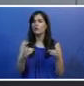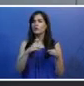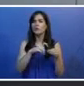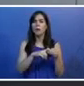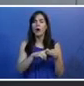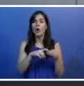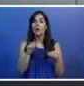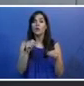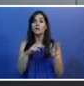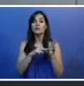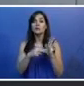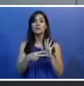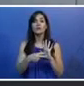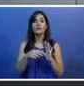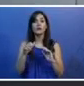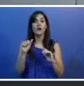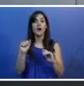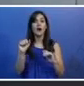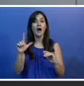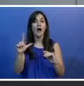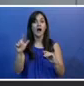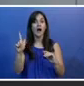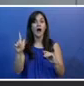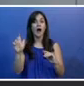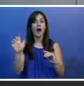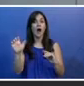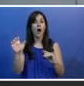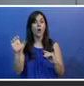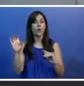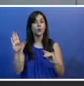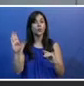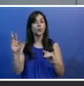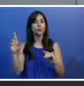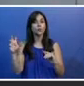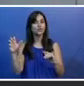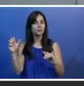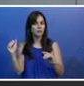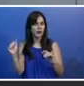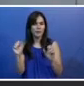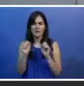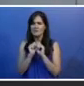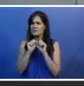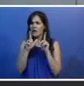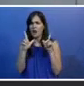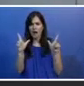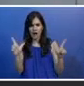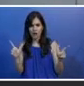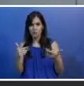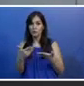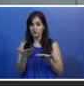álgebra, passando mais tintim por tintim de uma maneira mais clara, mais